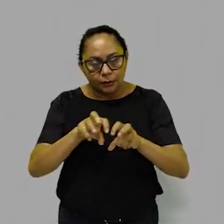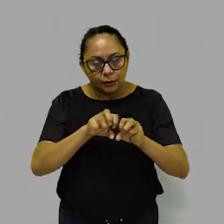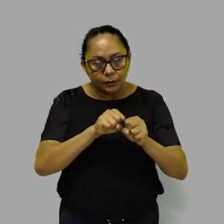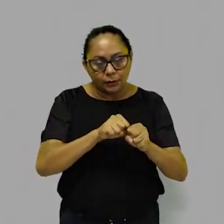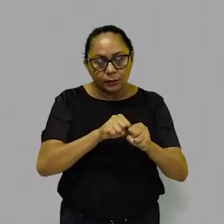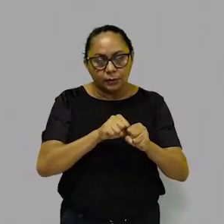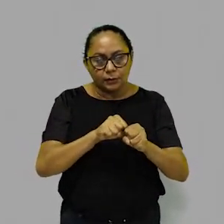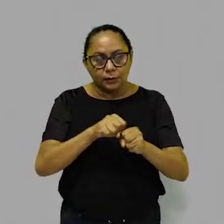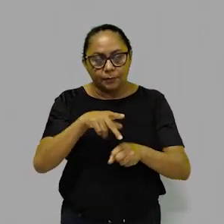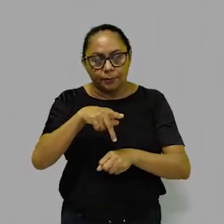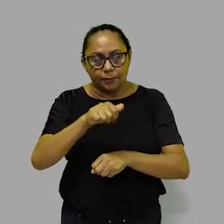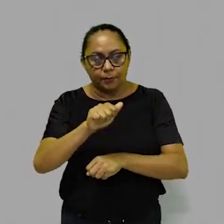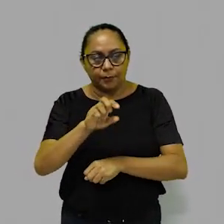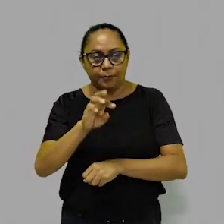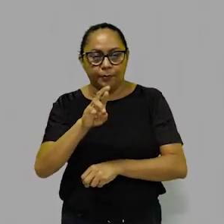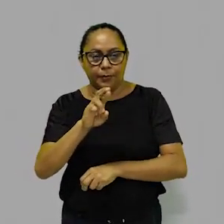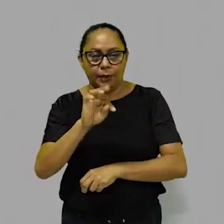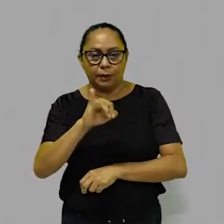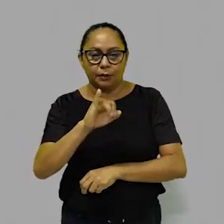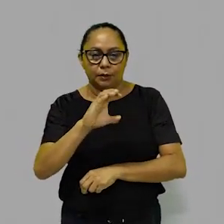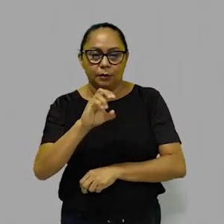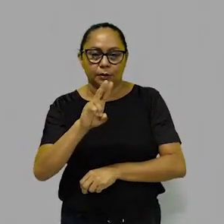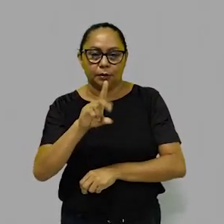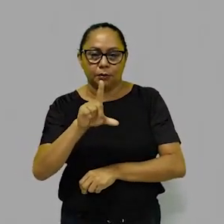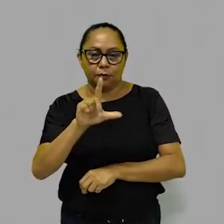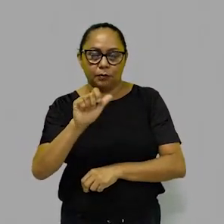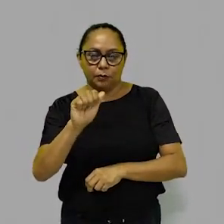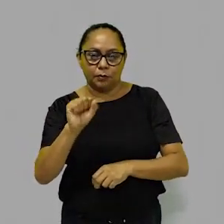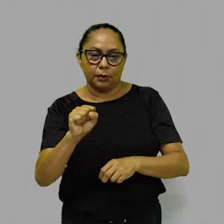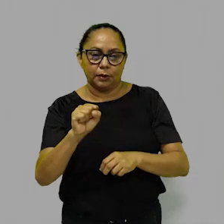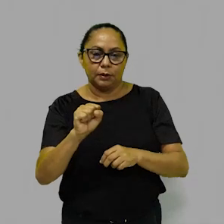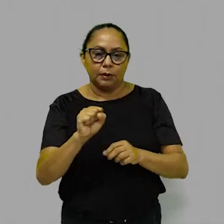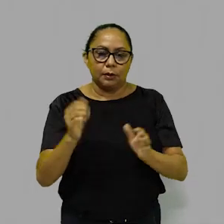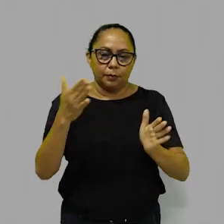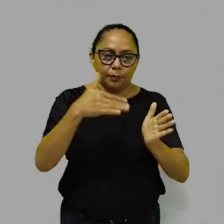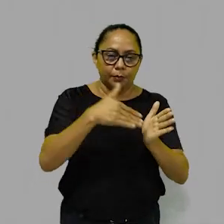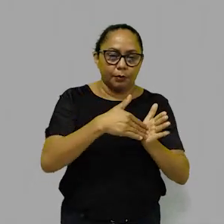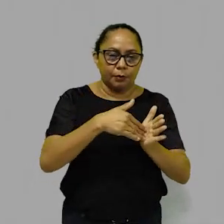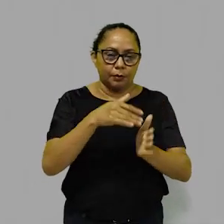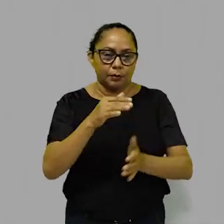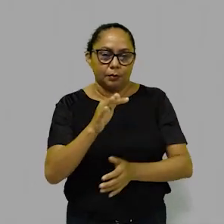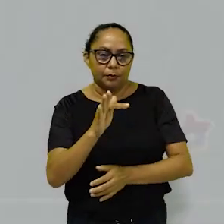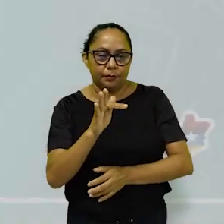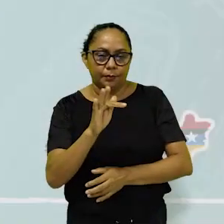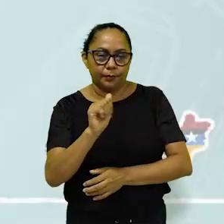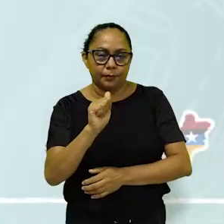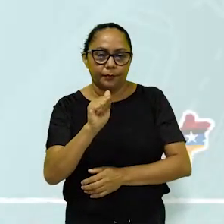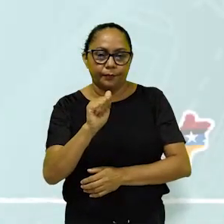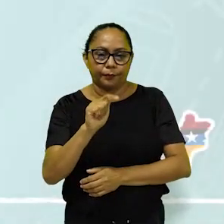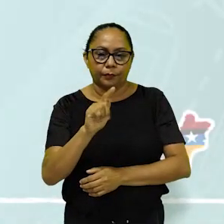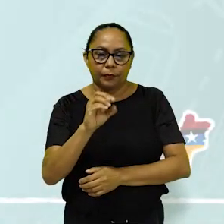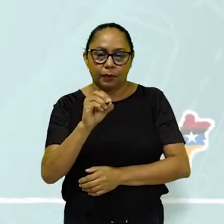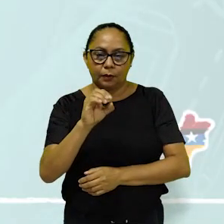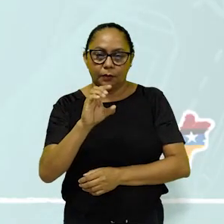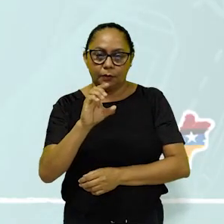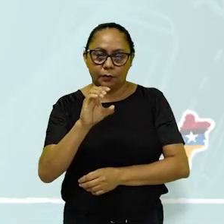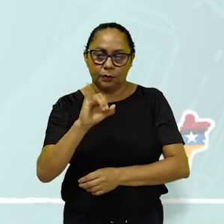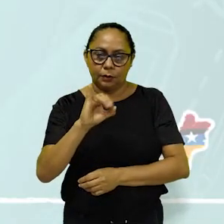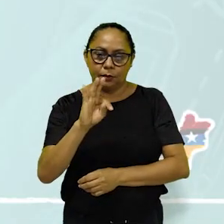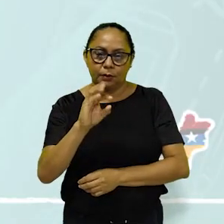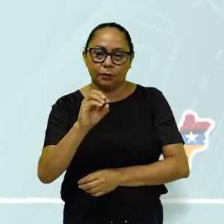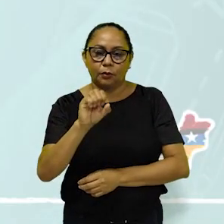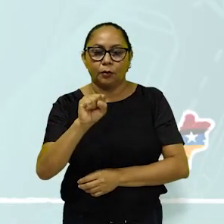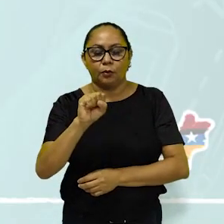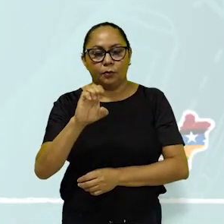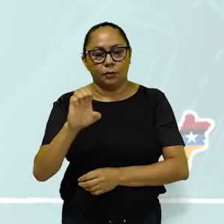meio, ok? Então, diapedese está correndo e, por último, aqui, a fagocitose. Ok, pessoal? Então,